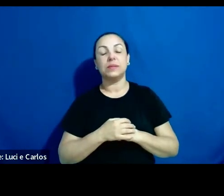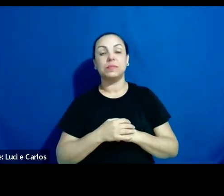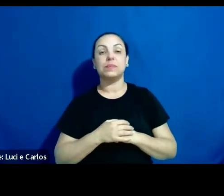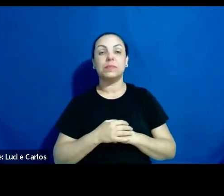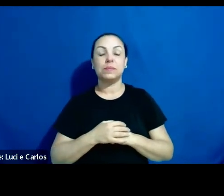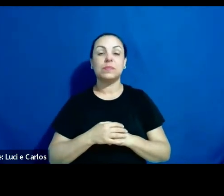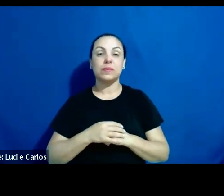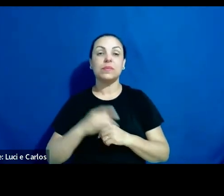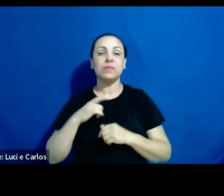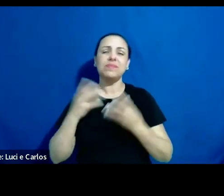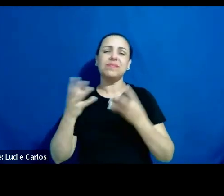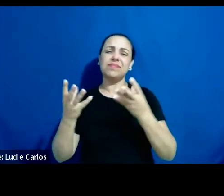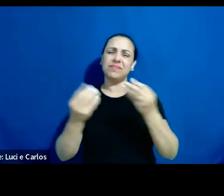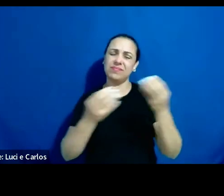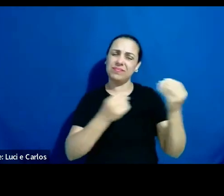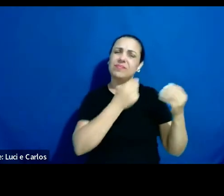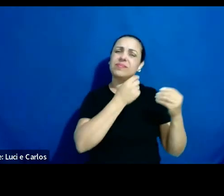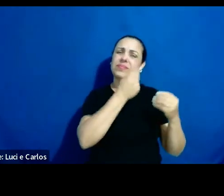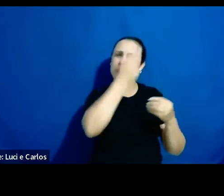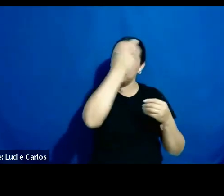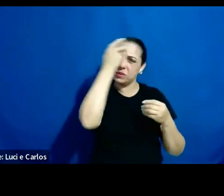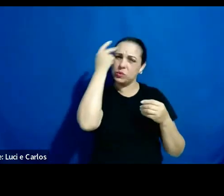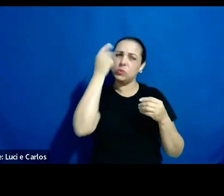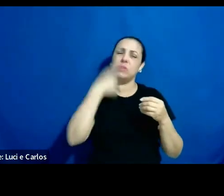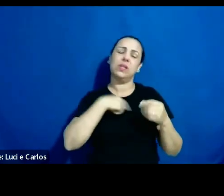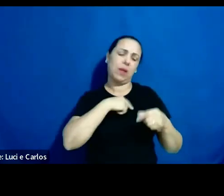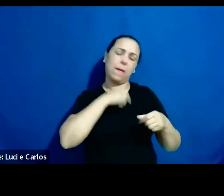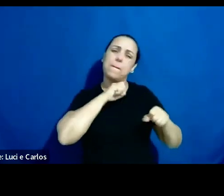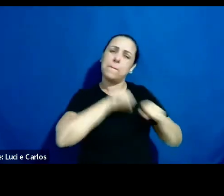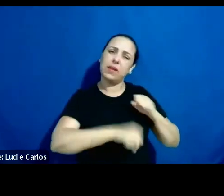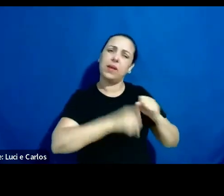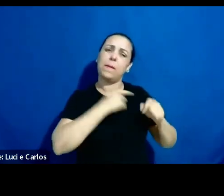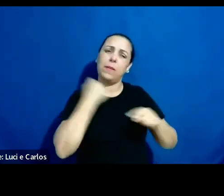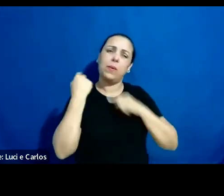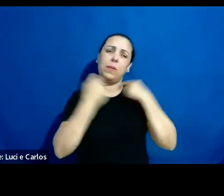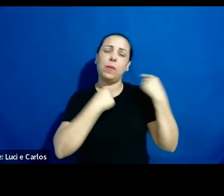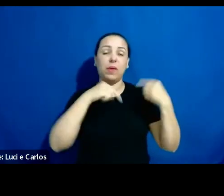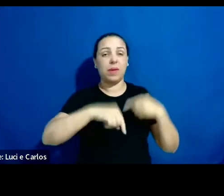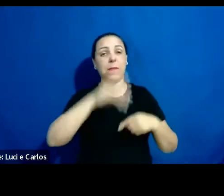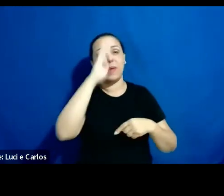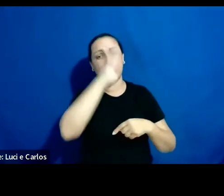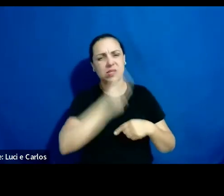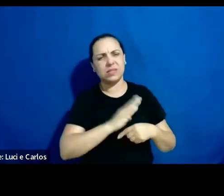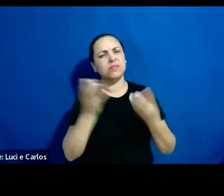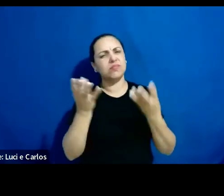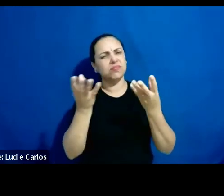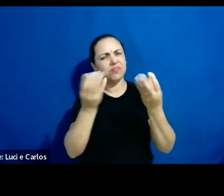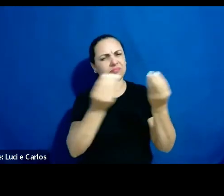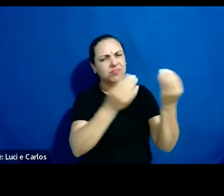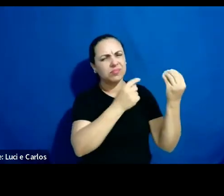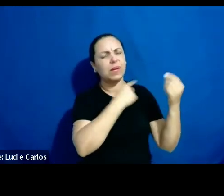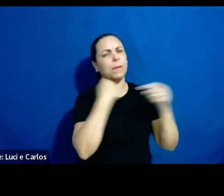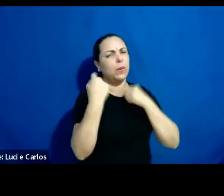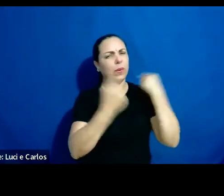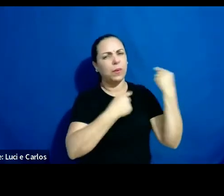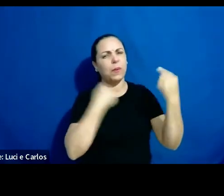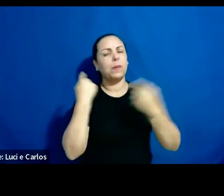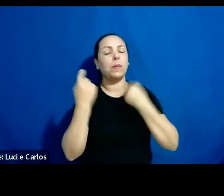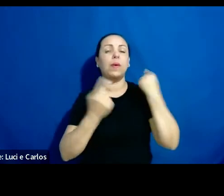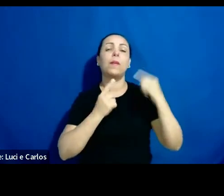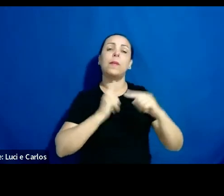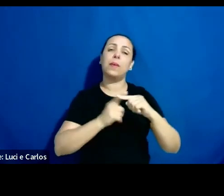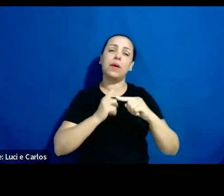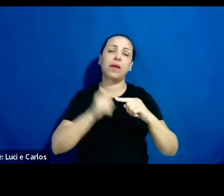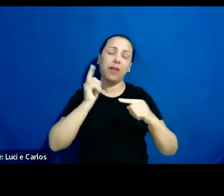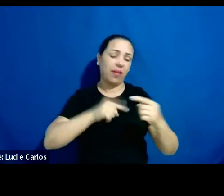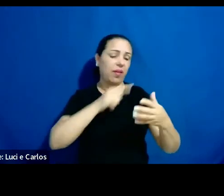do miocárdio é considerado a maior causa de morte no nosso país. É brincadeira? Por causa desses 5 itens que eu